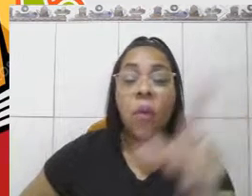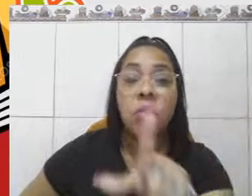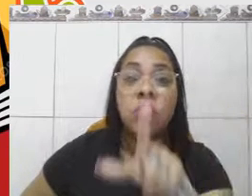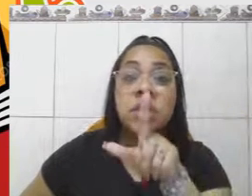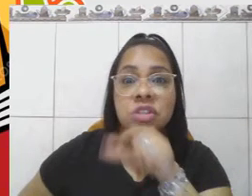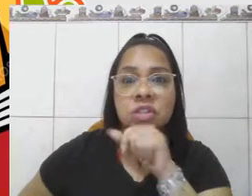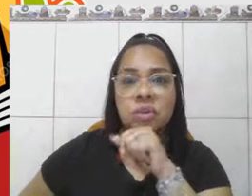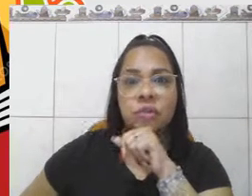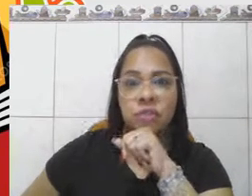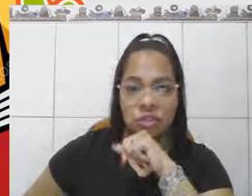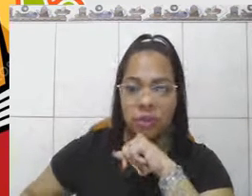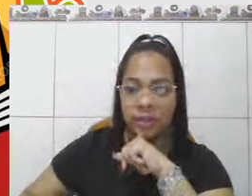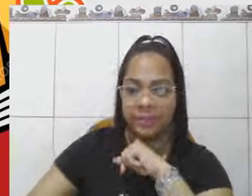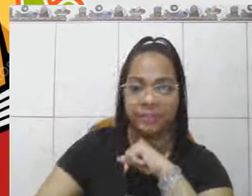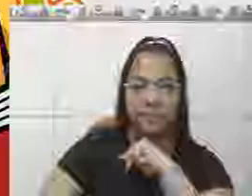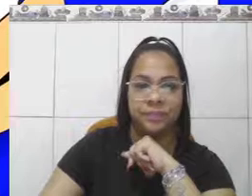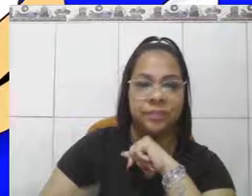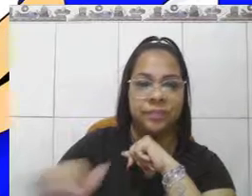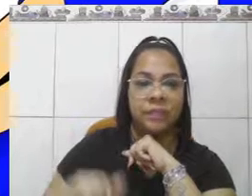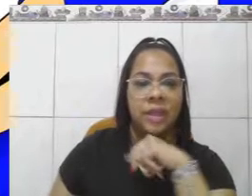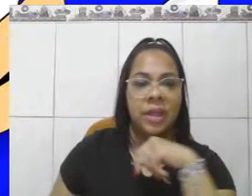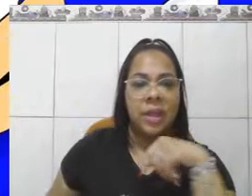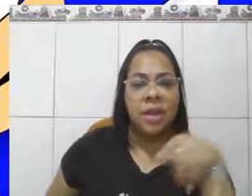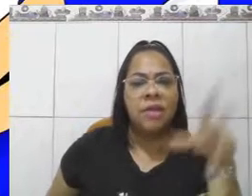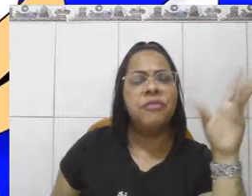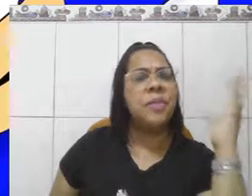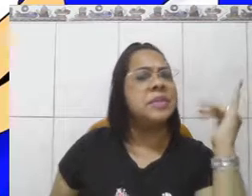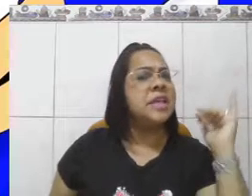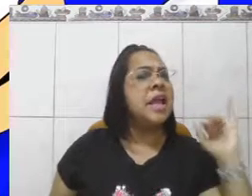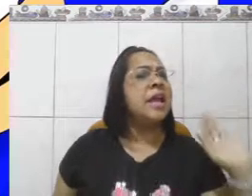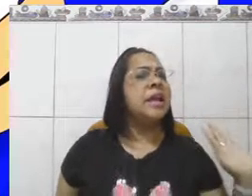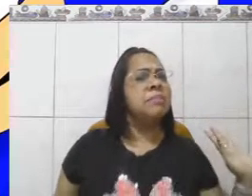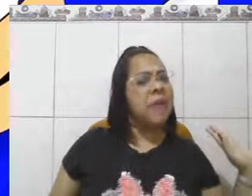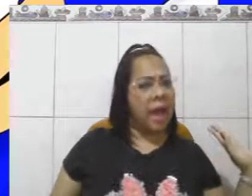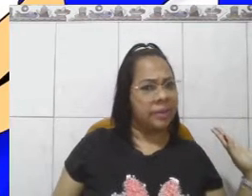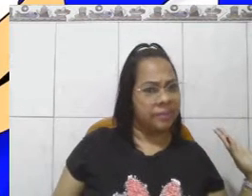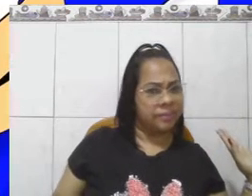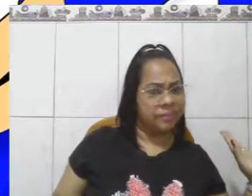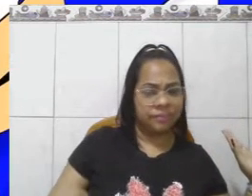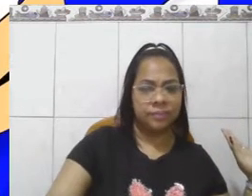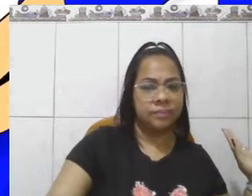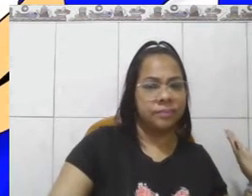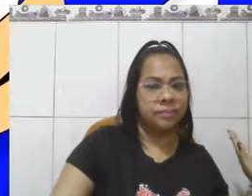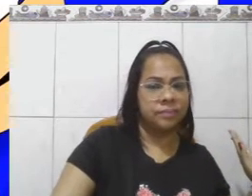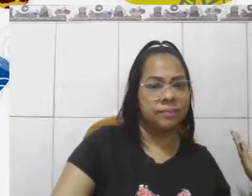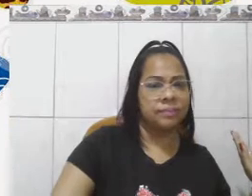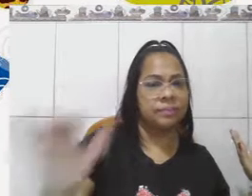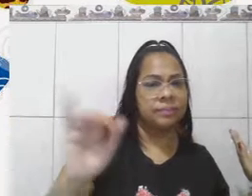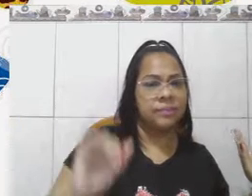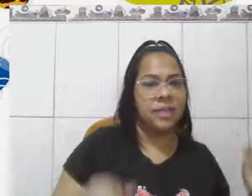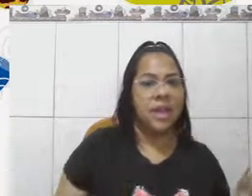ensinar como isso funciona. Vamos relembrar.